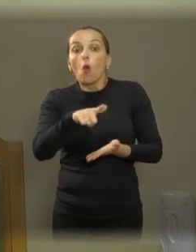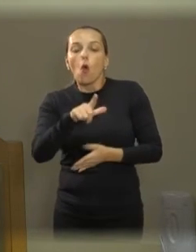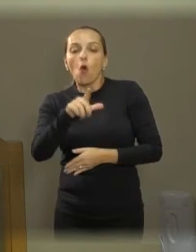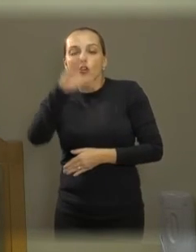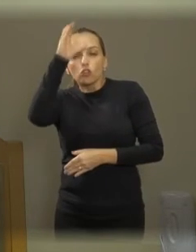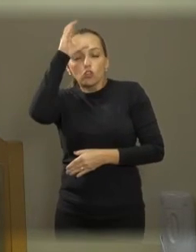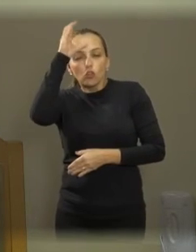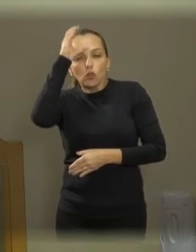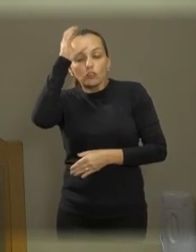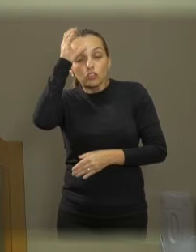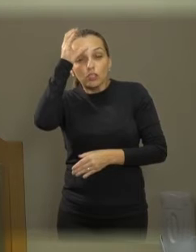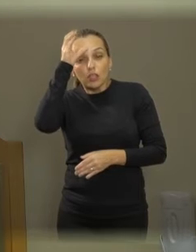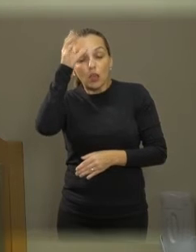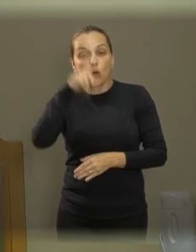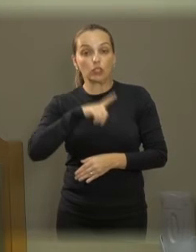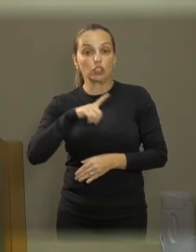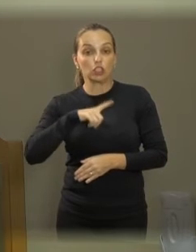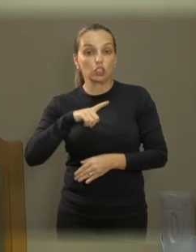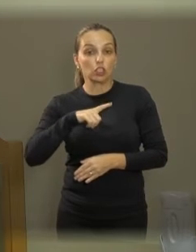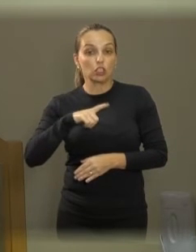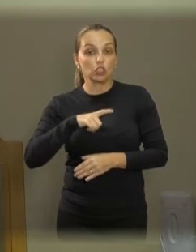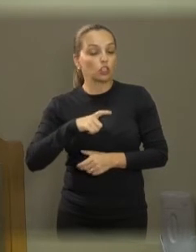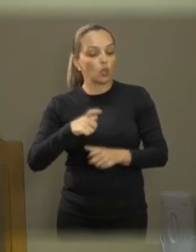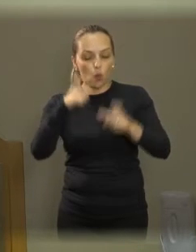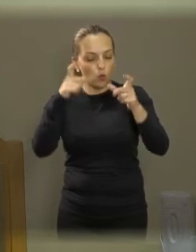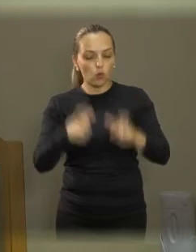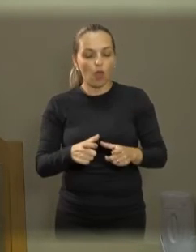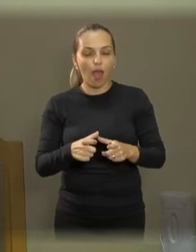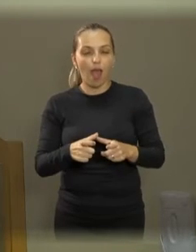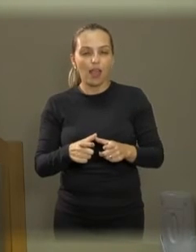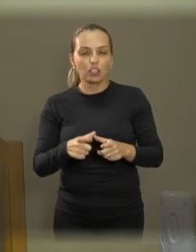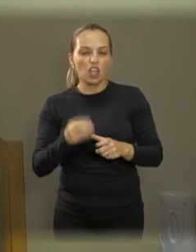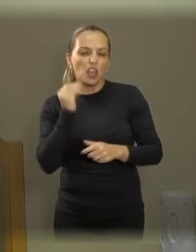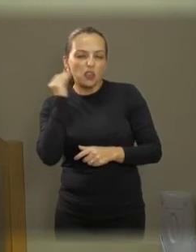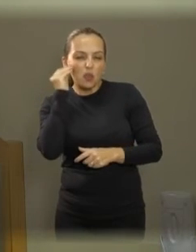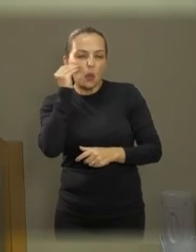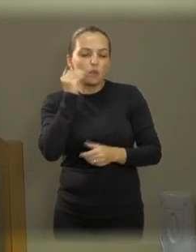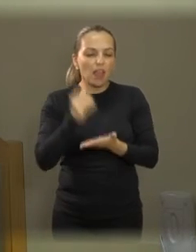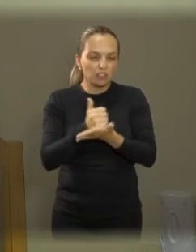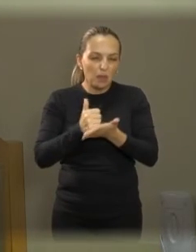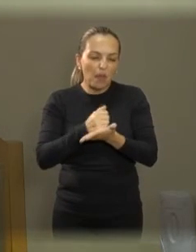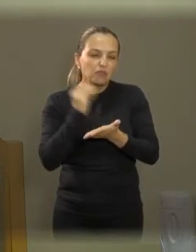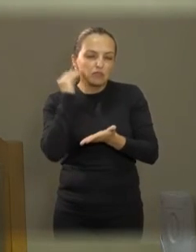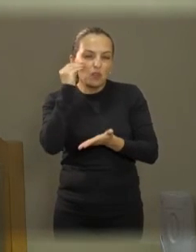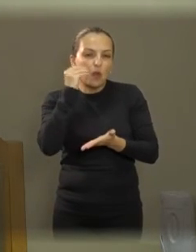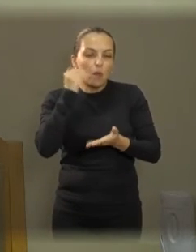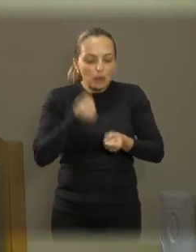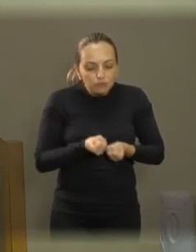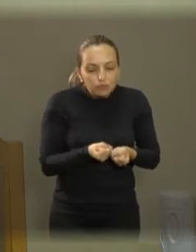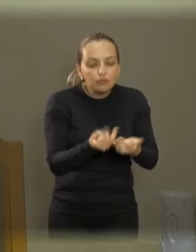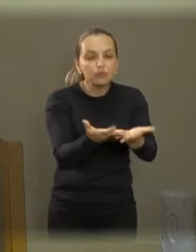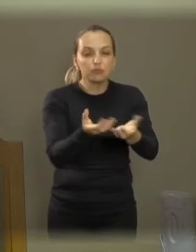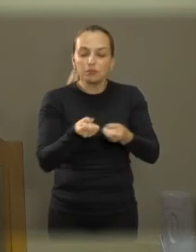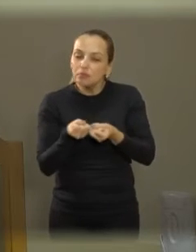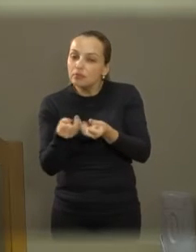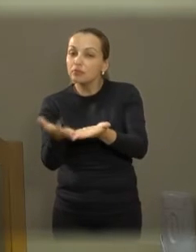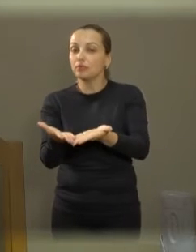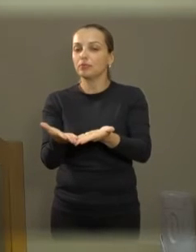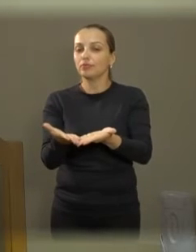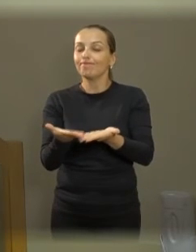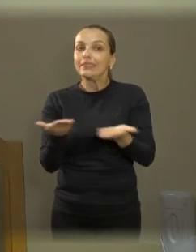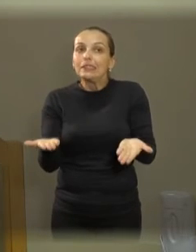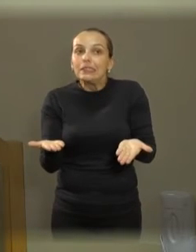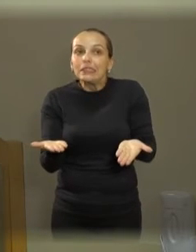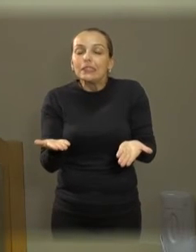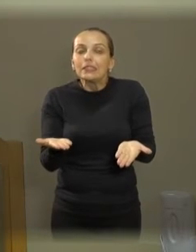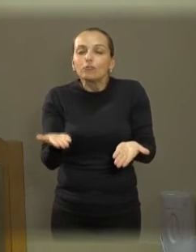dele, era dono de uma distribuidorinha de cosméticos. Né? Olha só, né? Lá atrás, essa